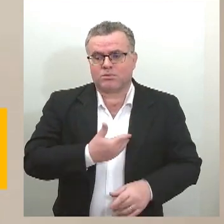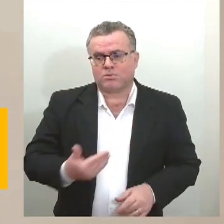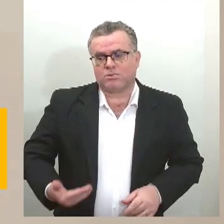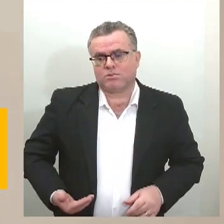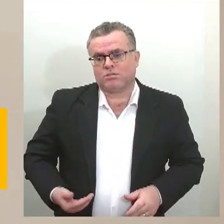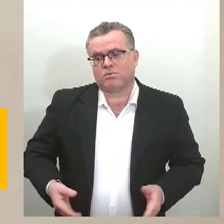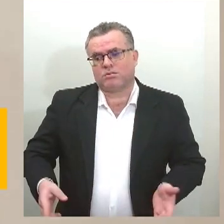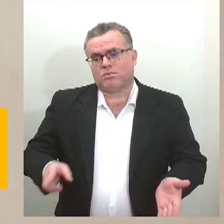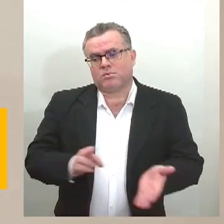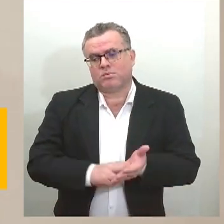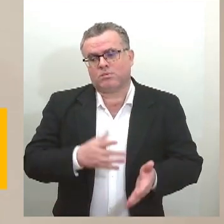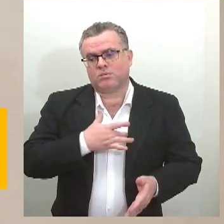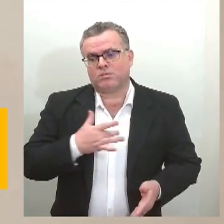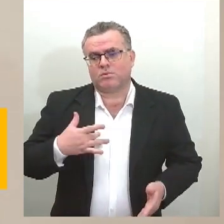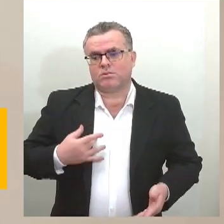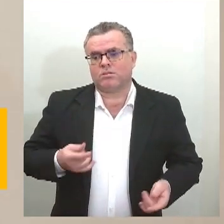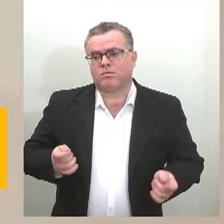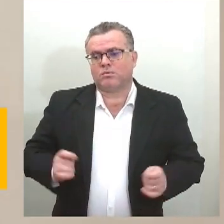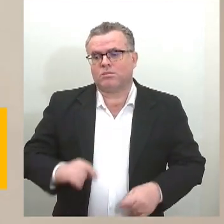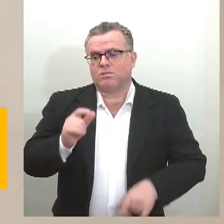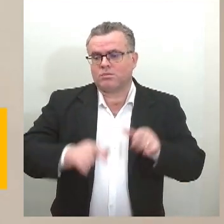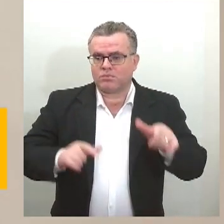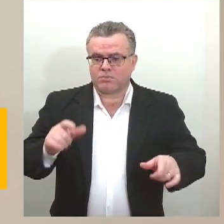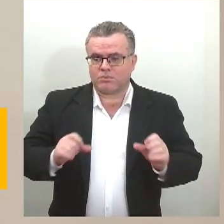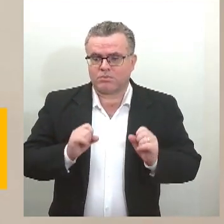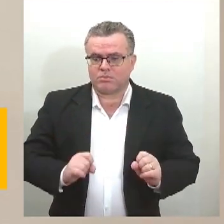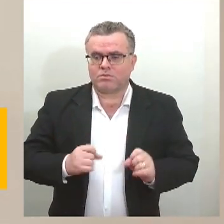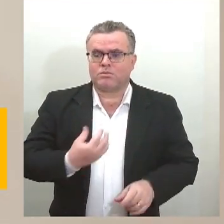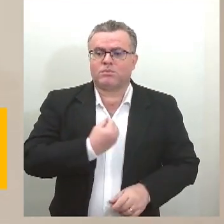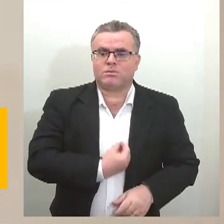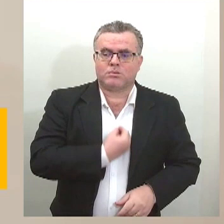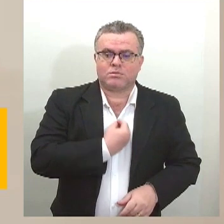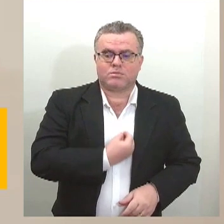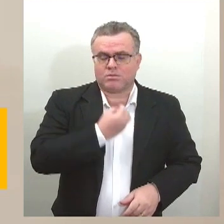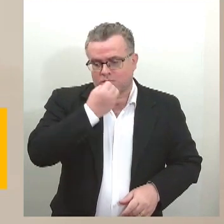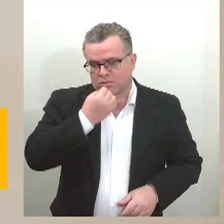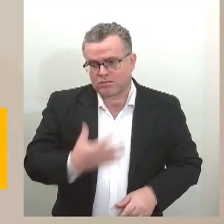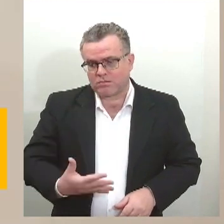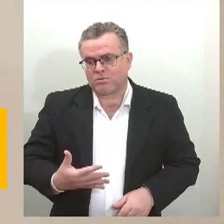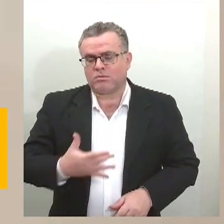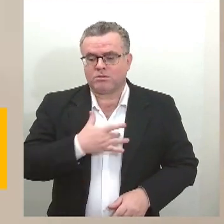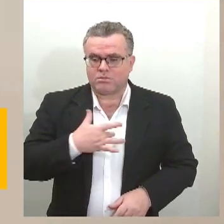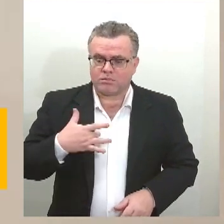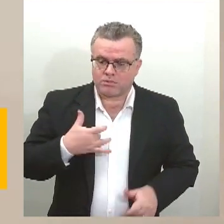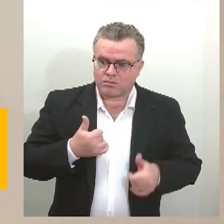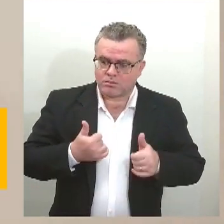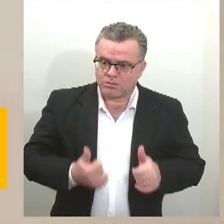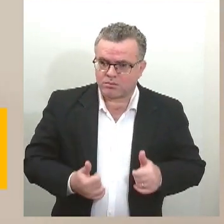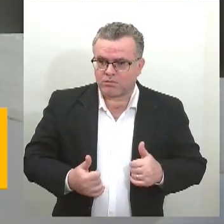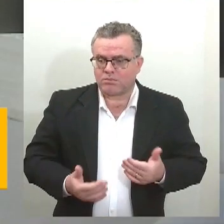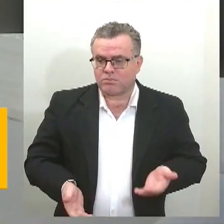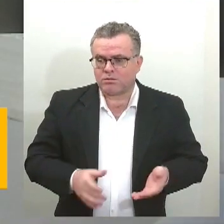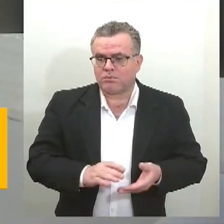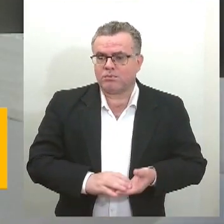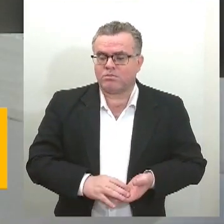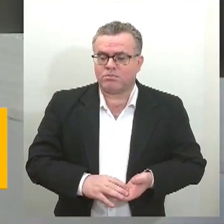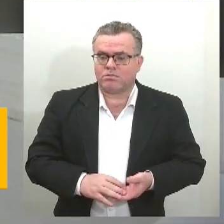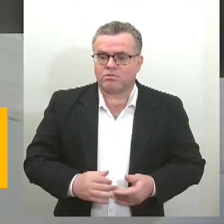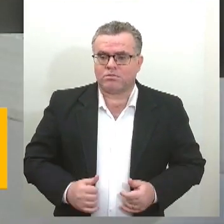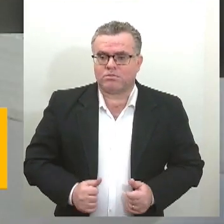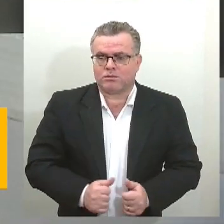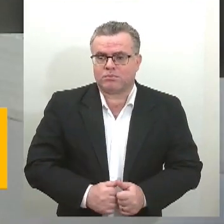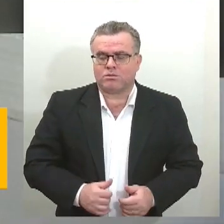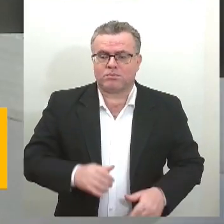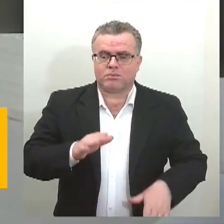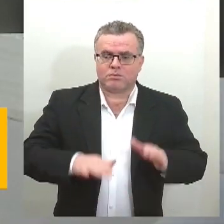saúde, as pessoas podem ter uma vida com extrema qualidade, apesar do diagnóstico. Talvez hoje a gente